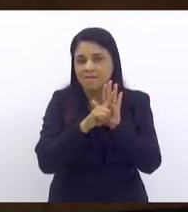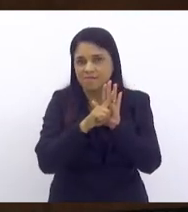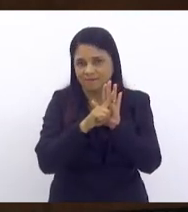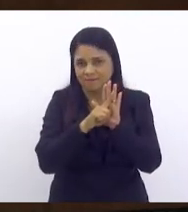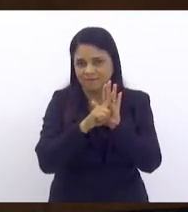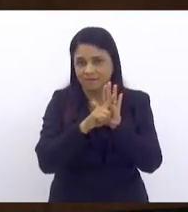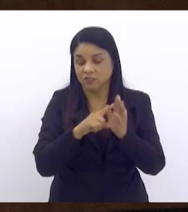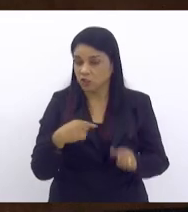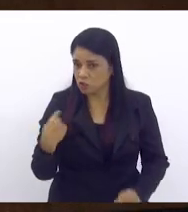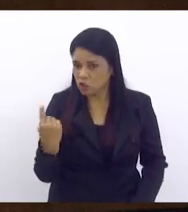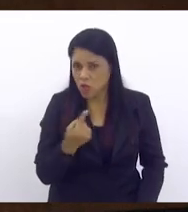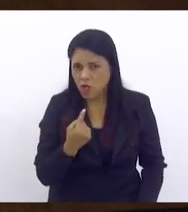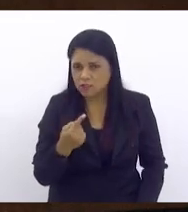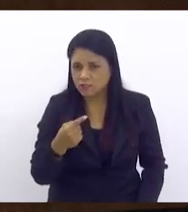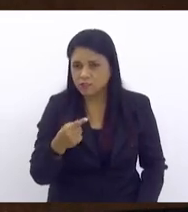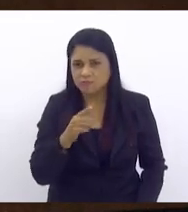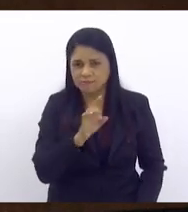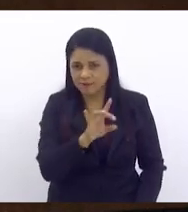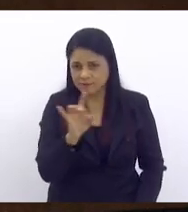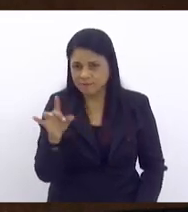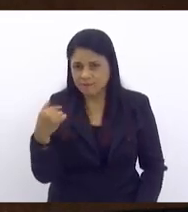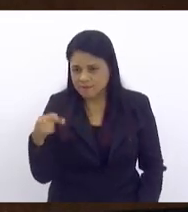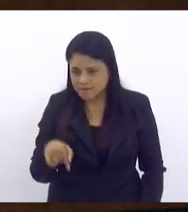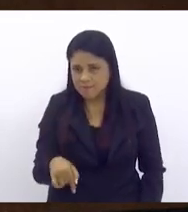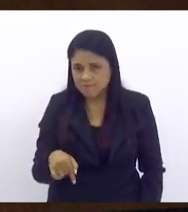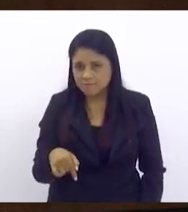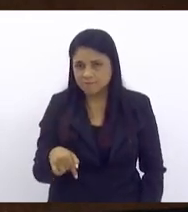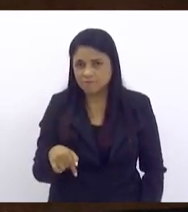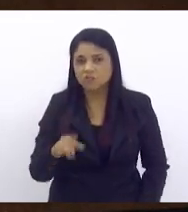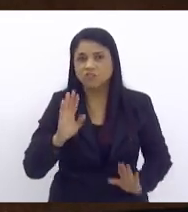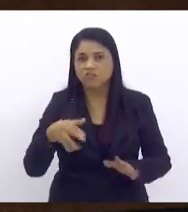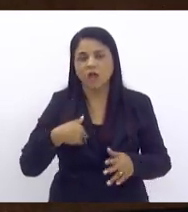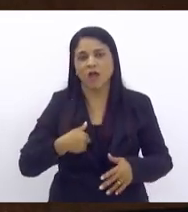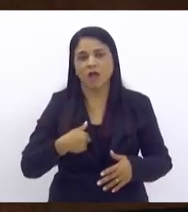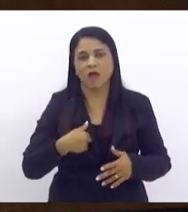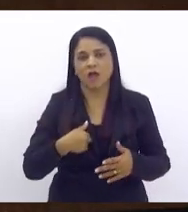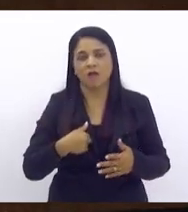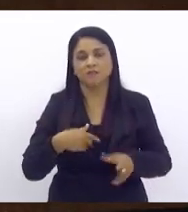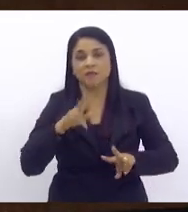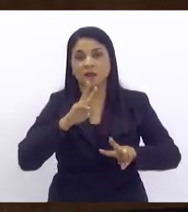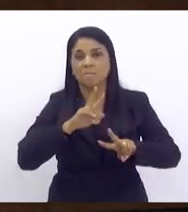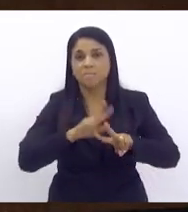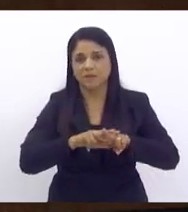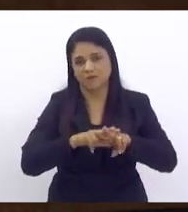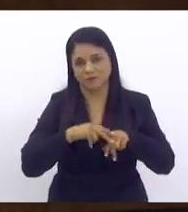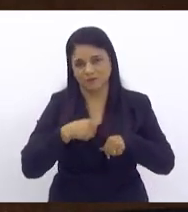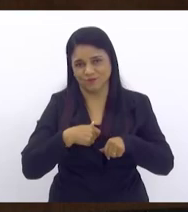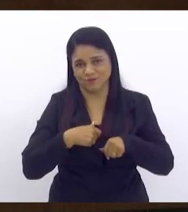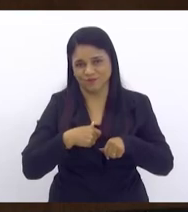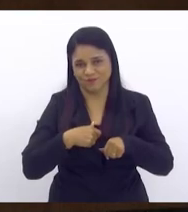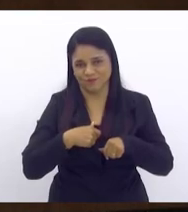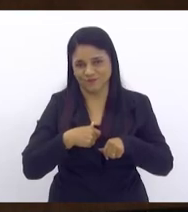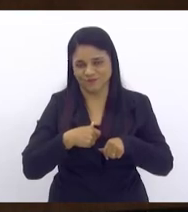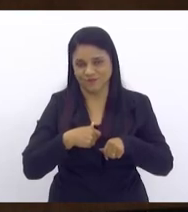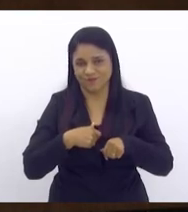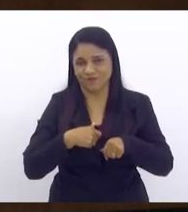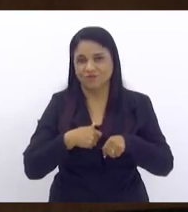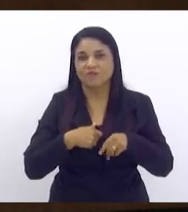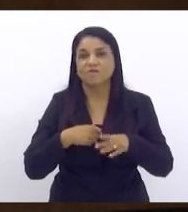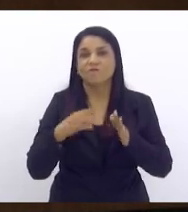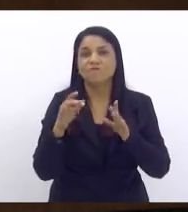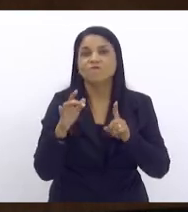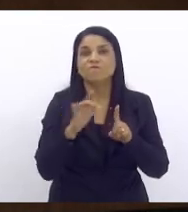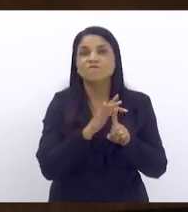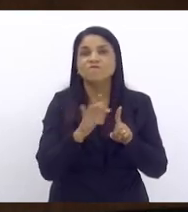nós, para concluir, deputado, já teria acabado o mundo, já estaríamos sendo crucificados,